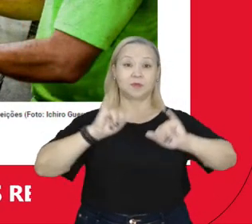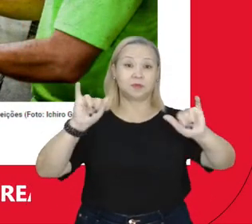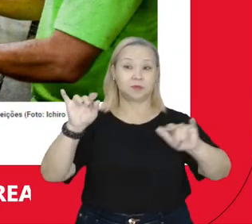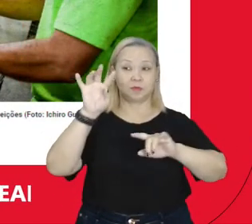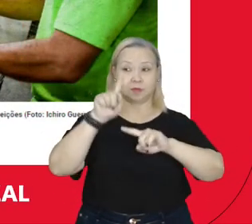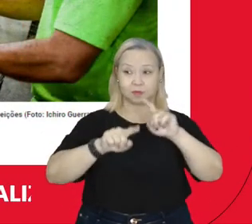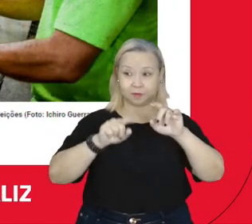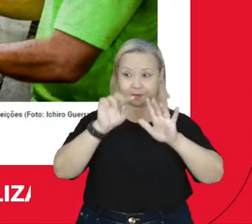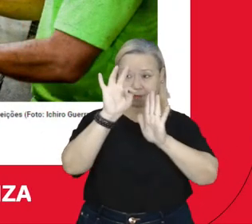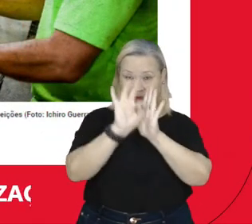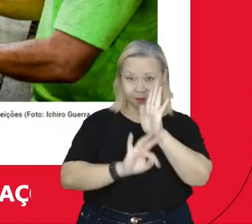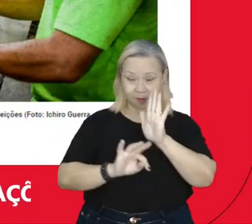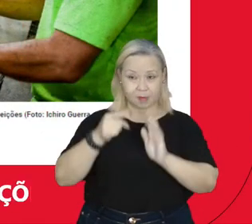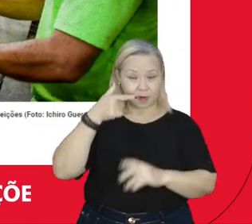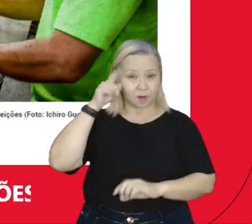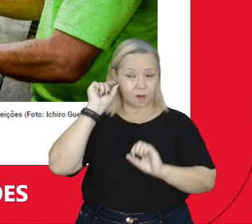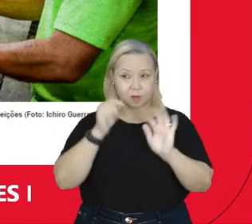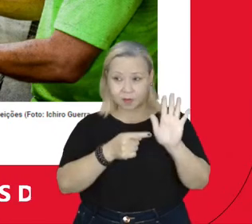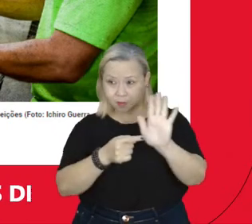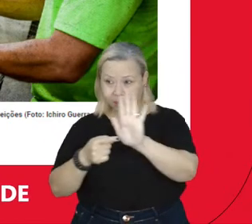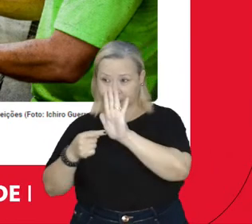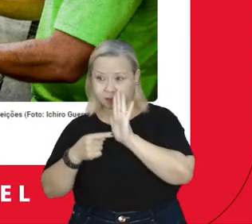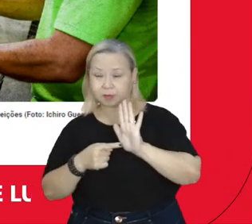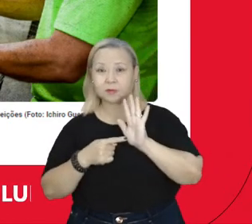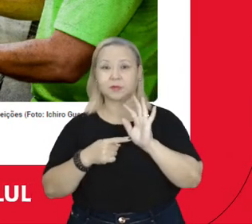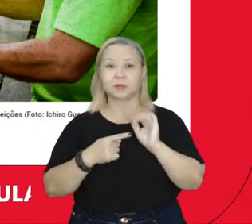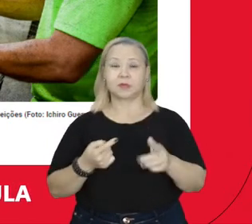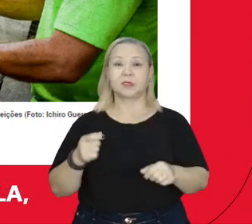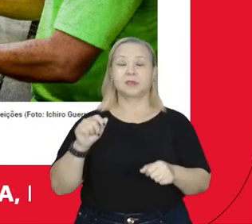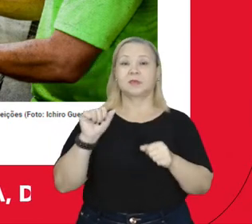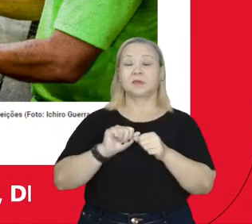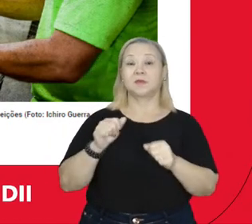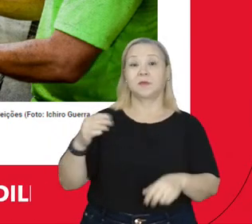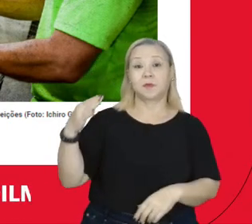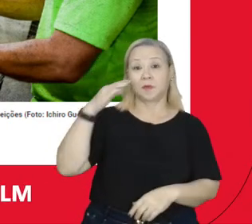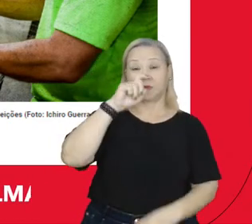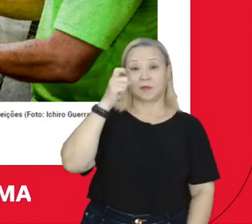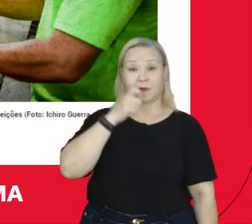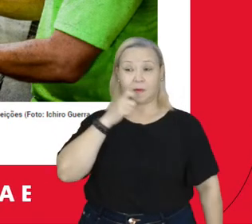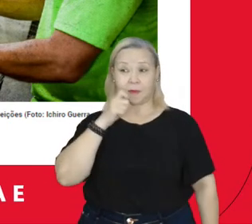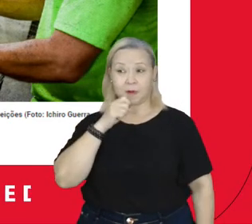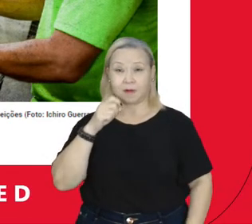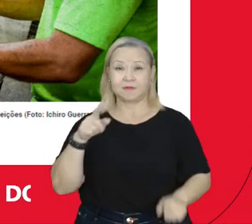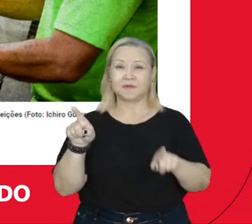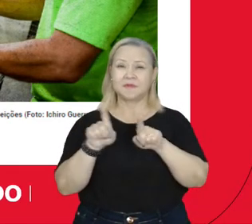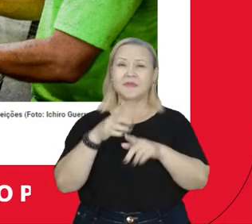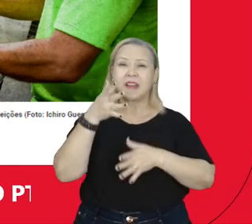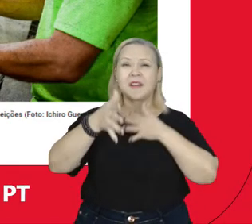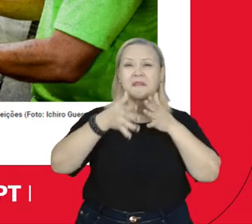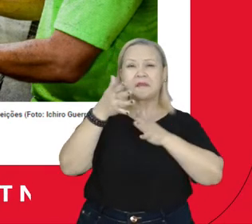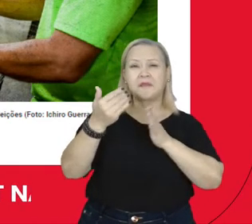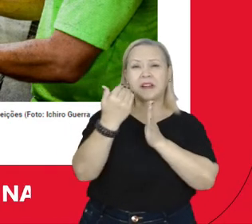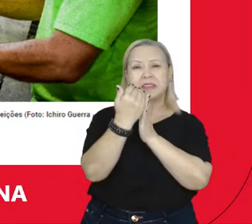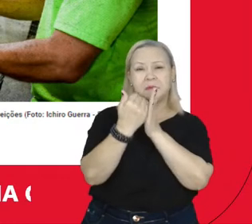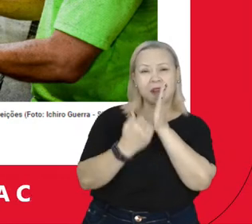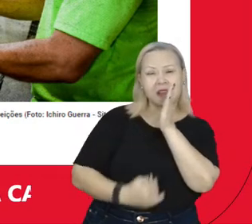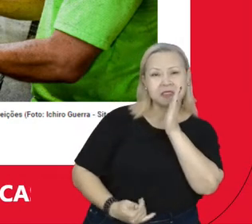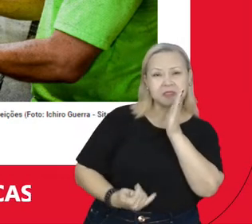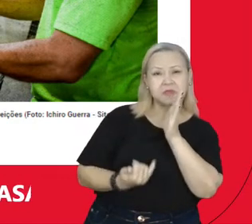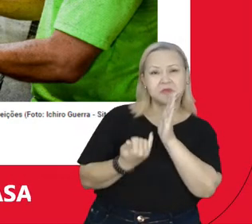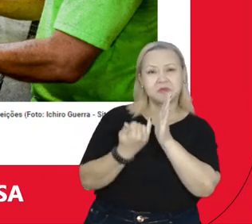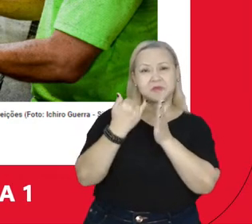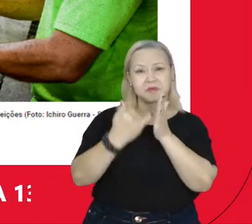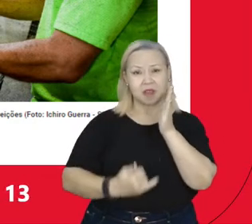gente está mostrando aqui na tela, que desmente Bolsonaro mais uma vez, apontando aí que essa tal deflação que ele tanto está alardeando